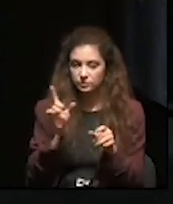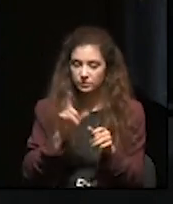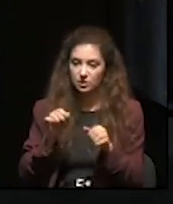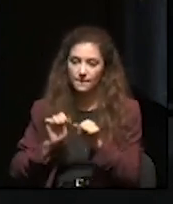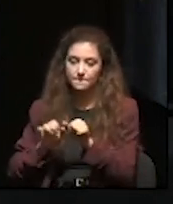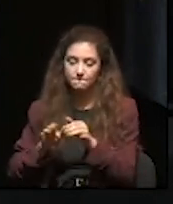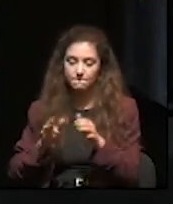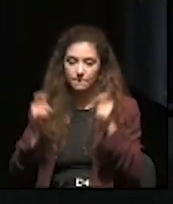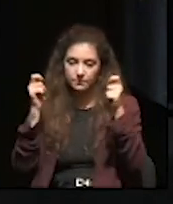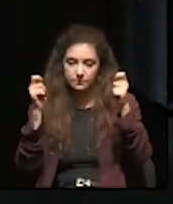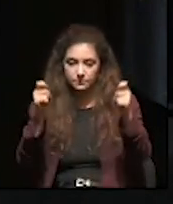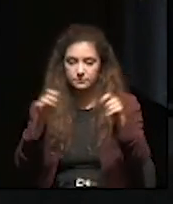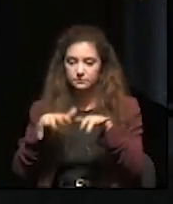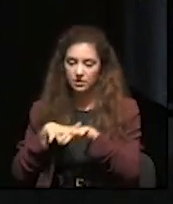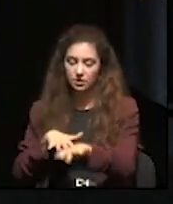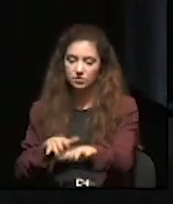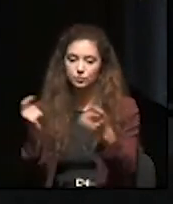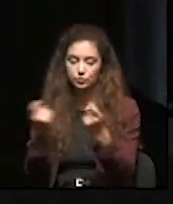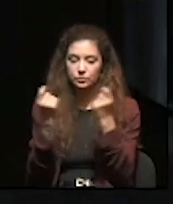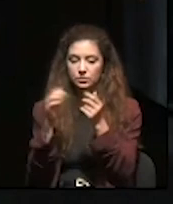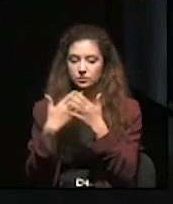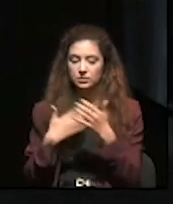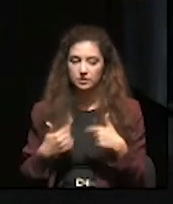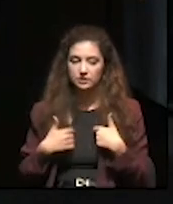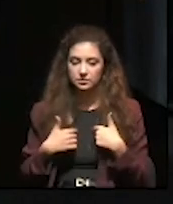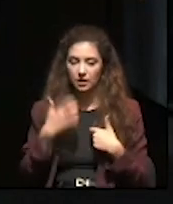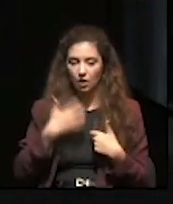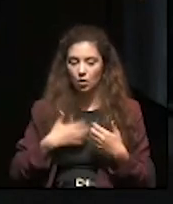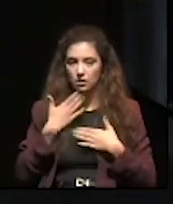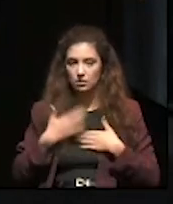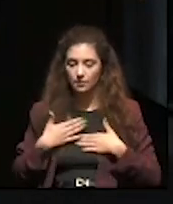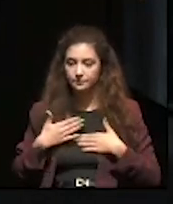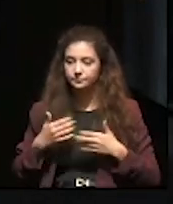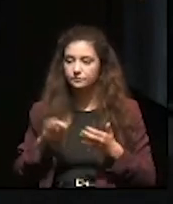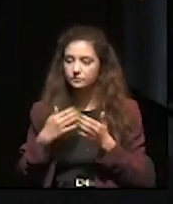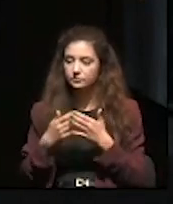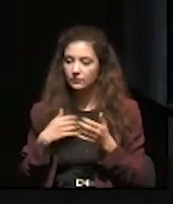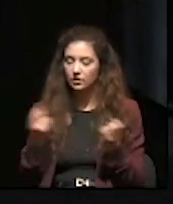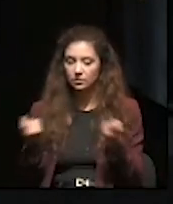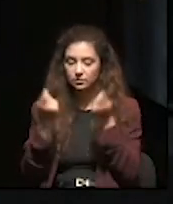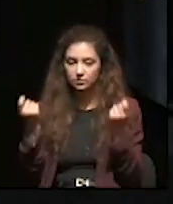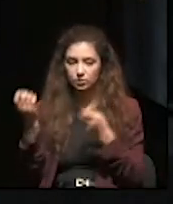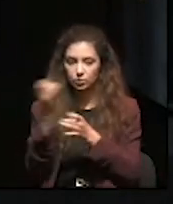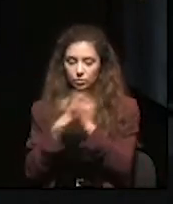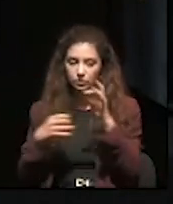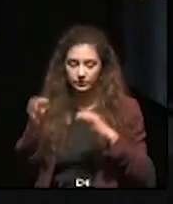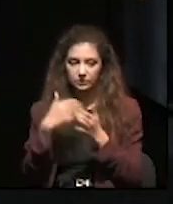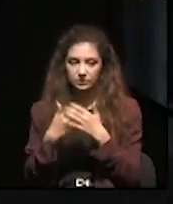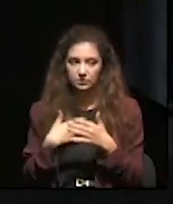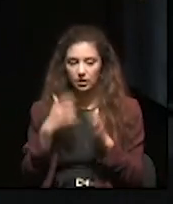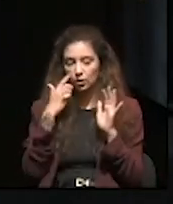marchas populares, entre tantas outras entidades e iniciativas que nos enchem de orgulho. A campanha das europeias começou, aliás, com o